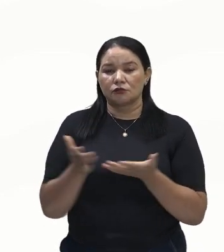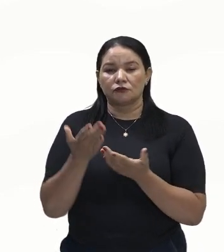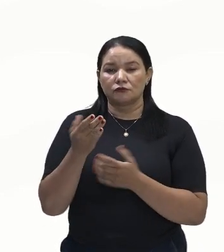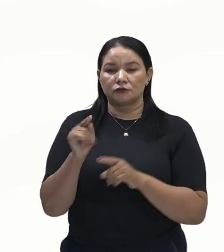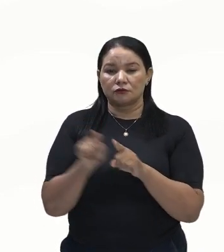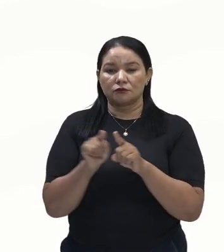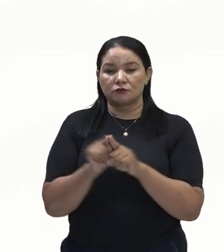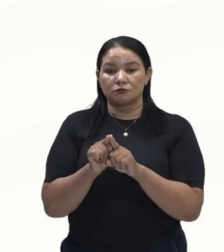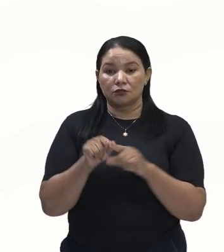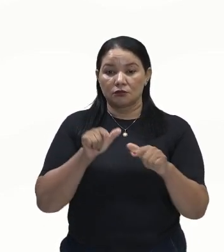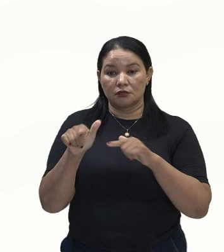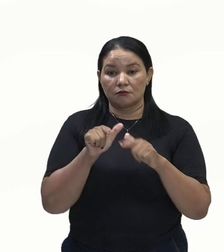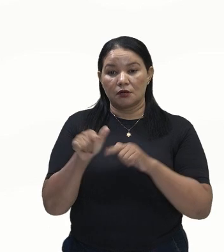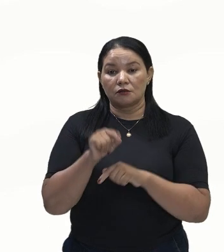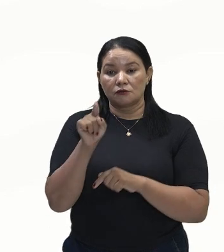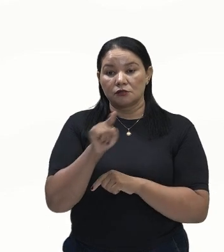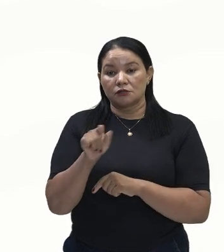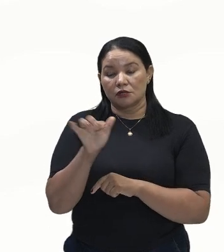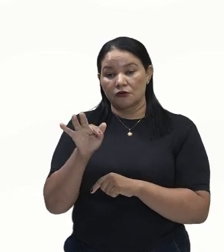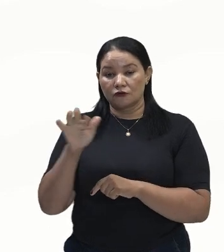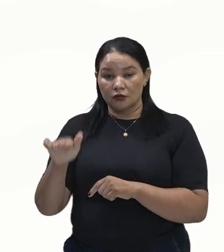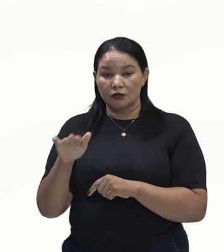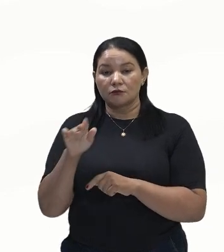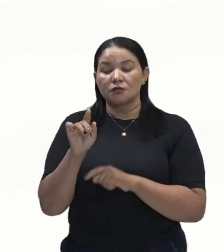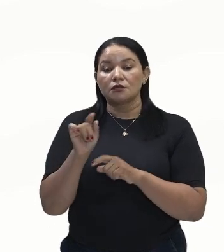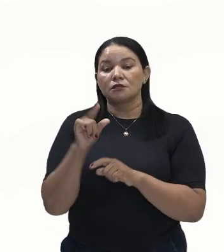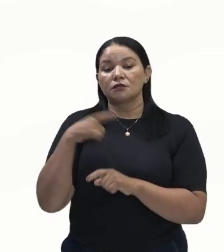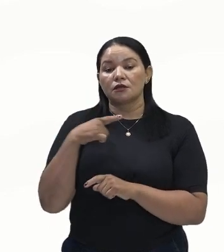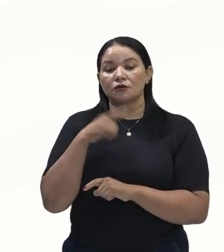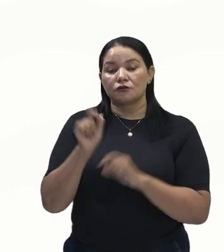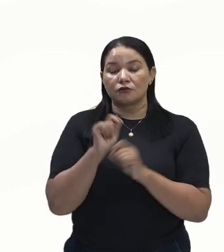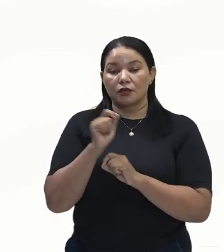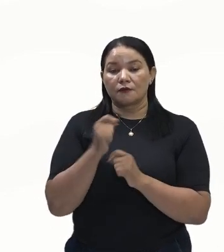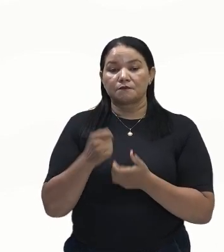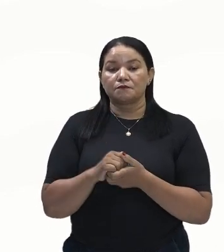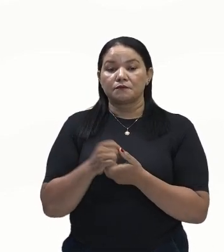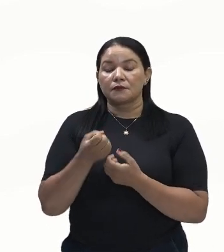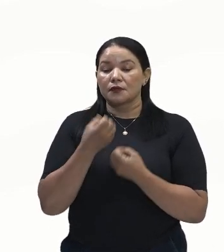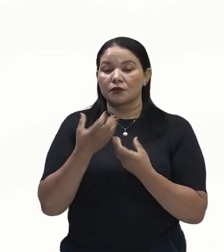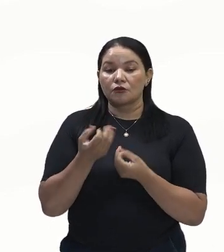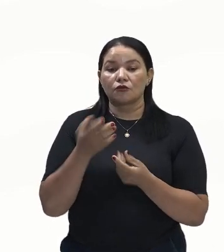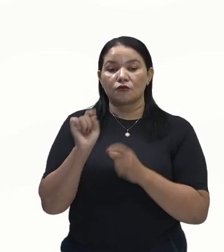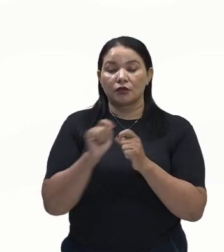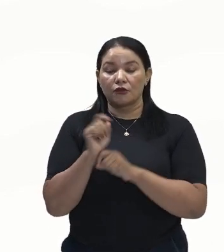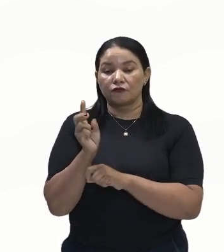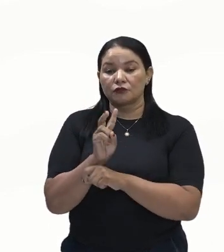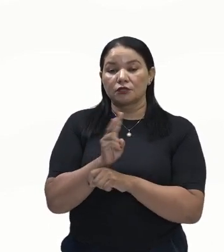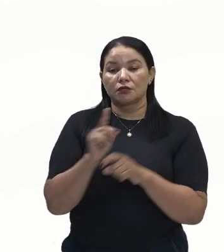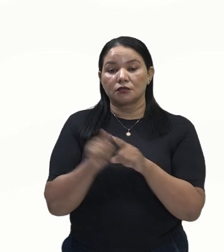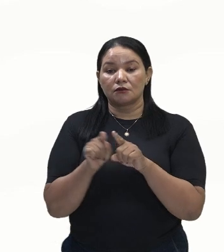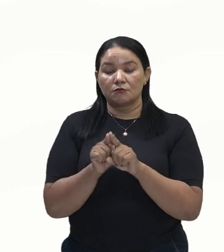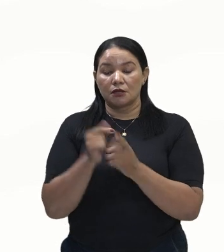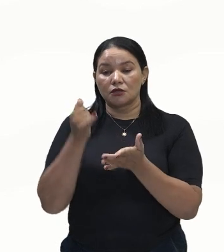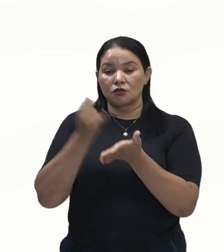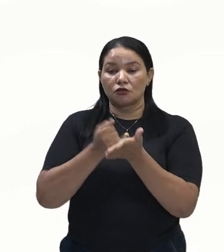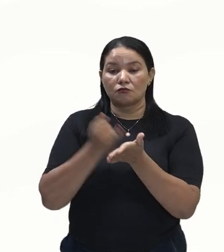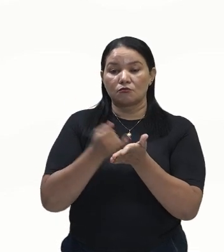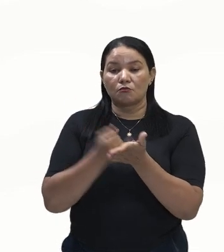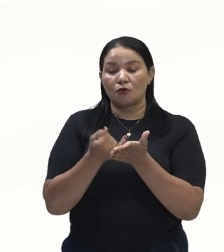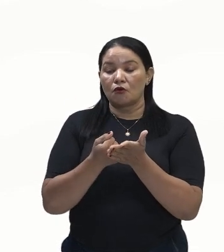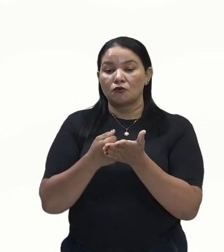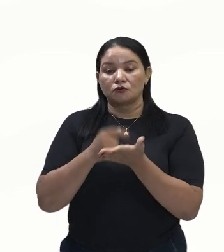da ZFM, vamos observar benefícios fiscais como isentos de impostos